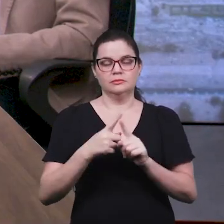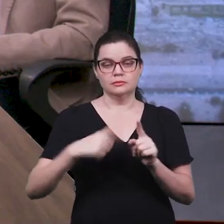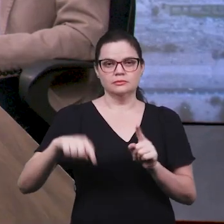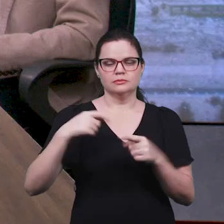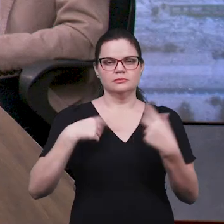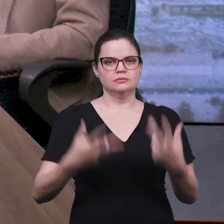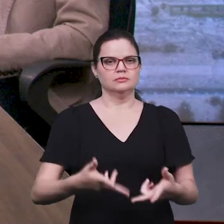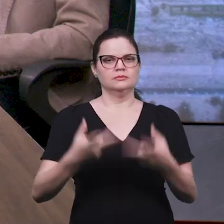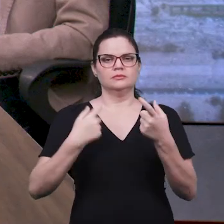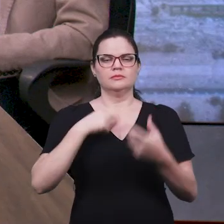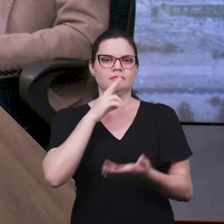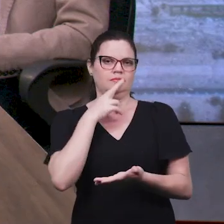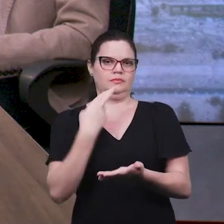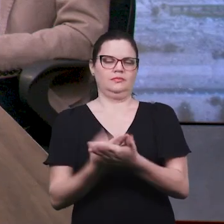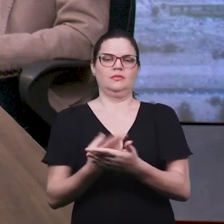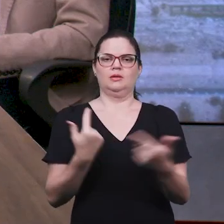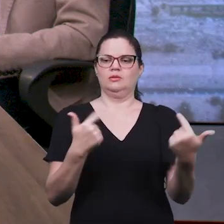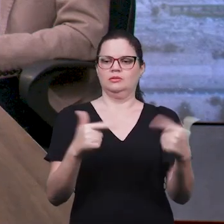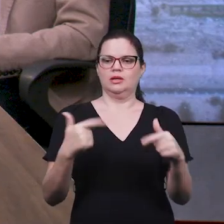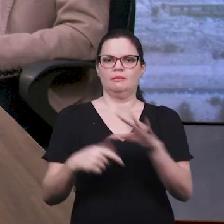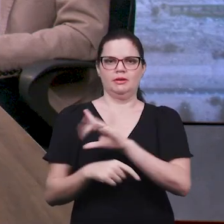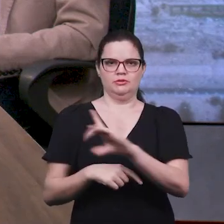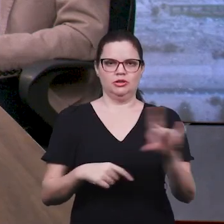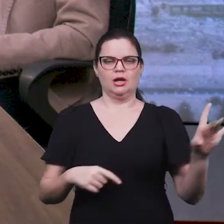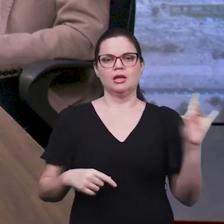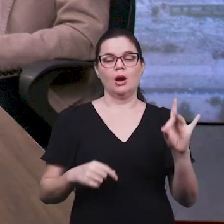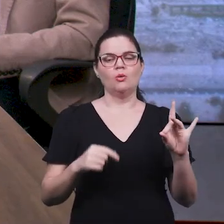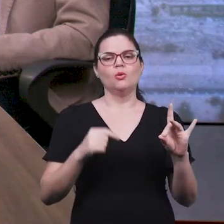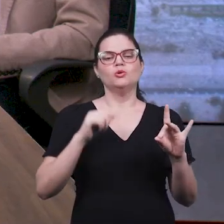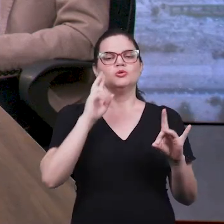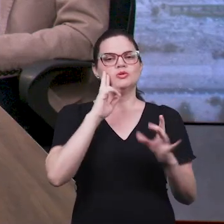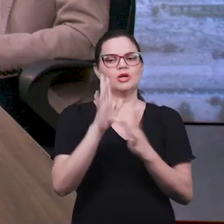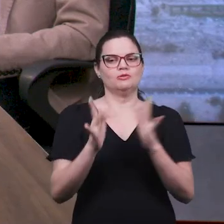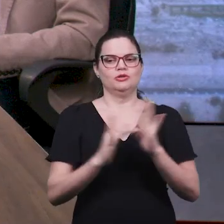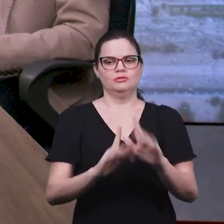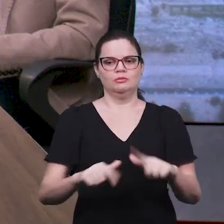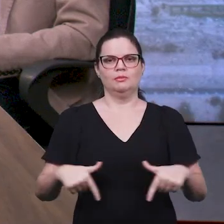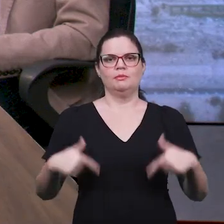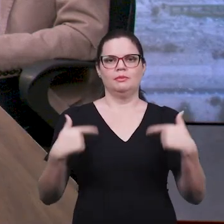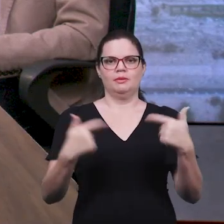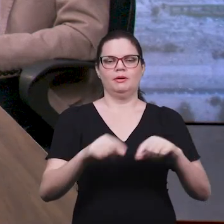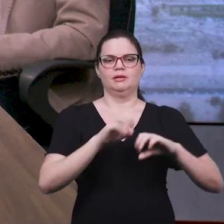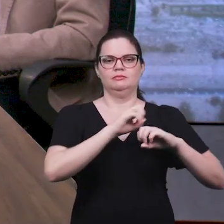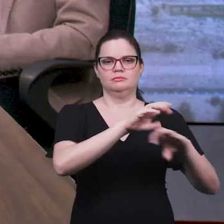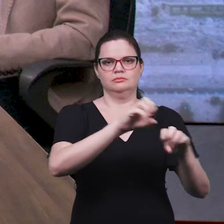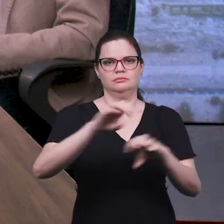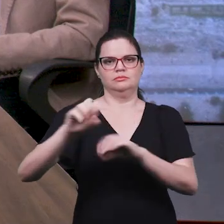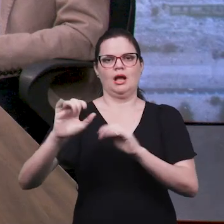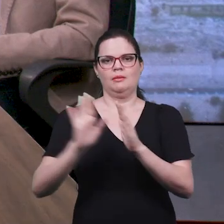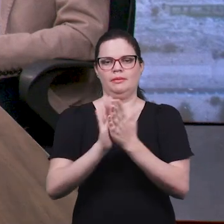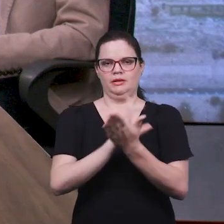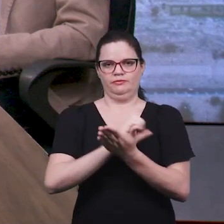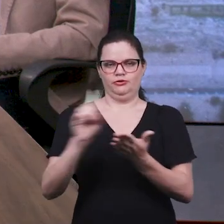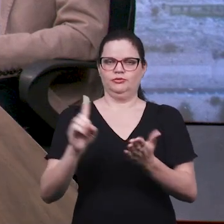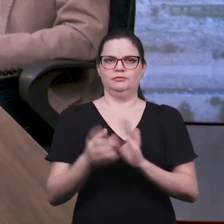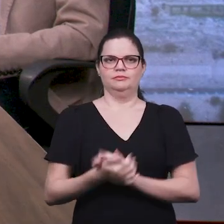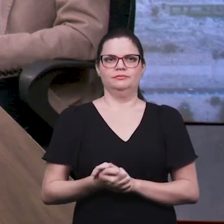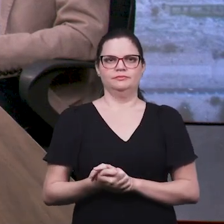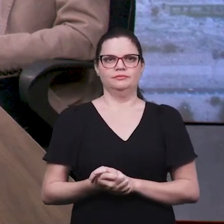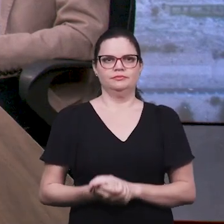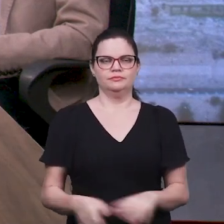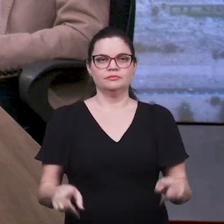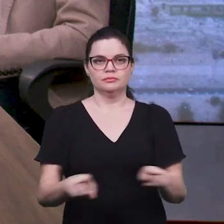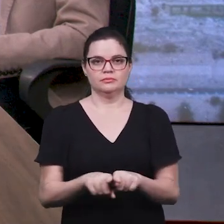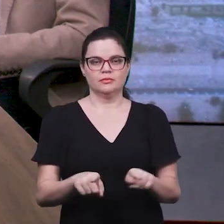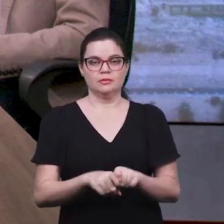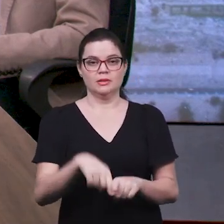nós vamos ver o resultado do trabalho de Jesus quando semeou a sua semente, que a semente é a palavra de Deus. Nós gostaríamos